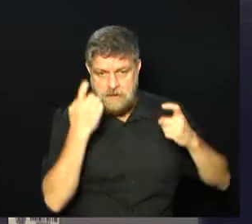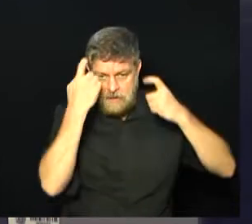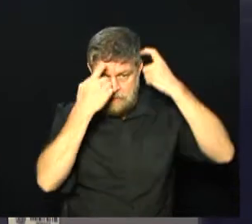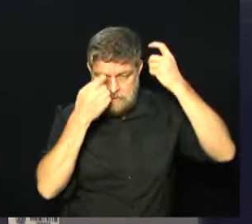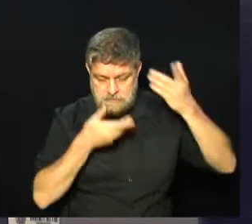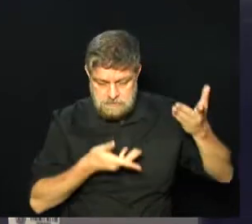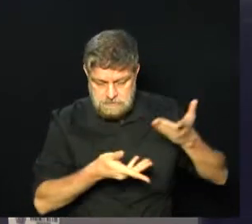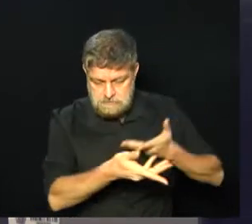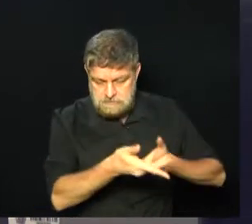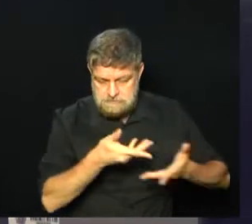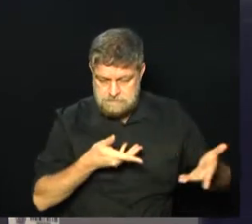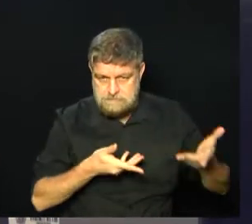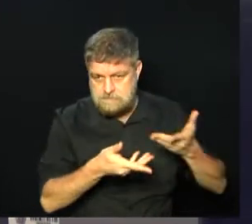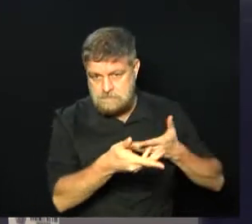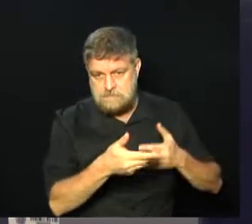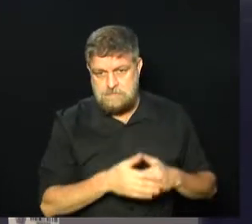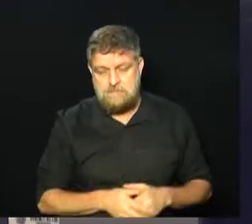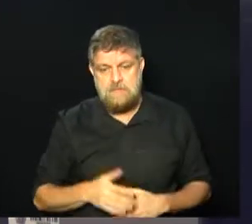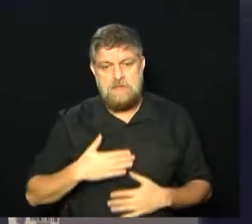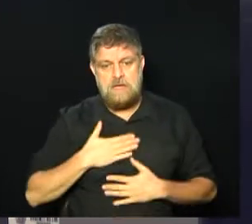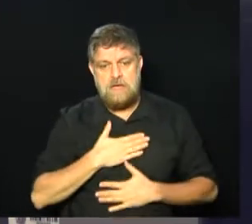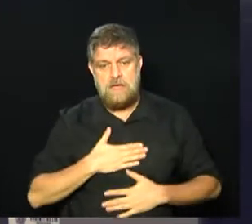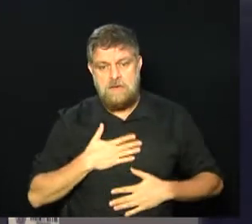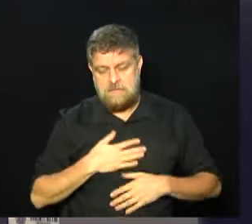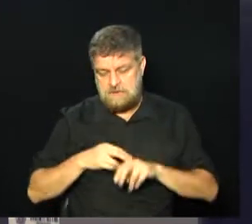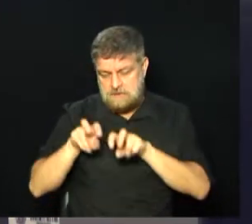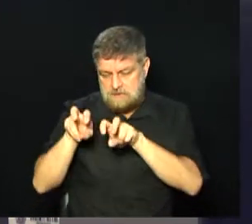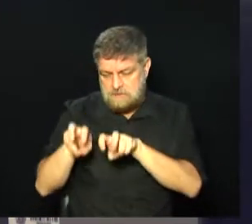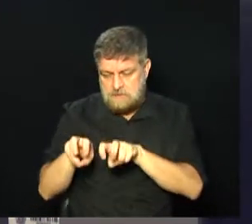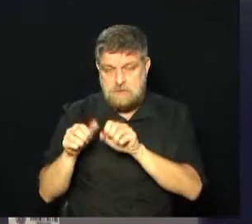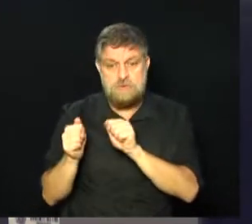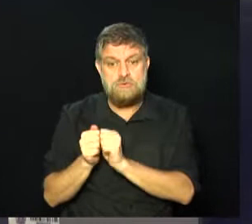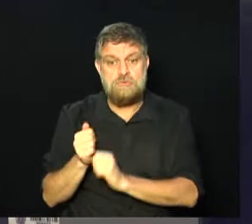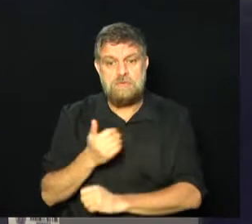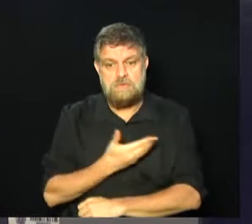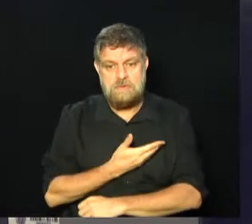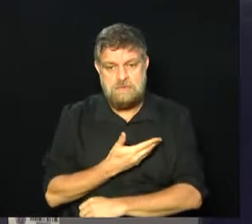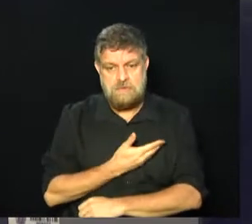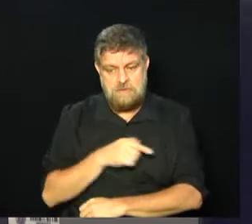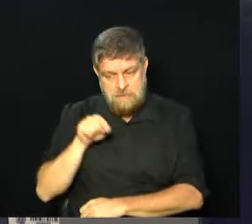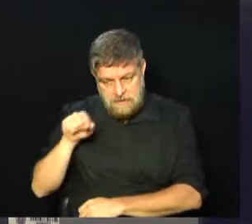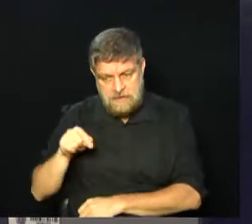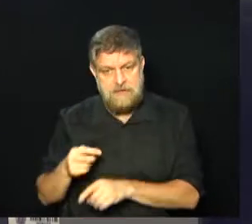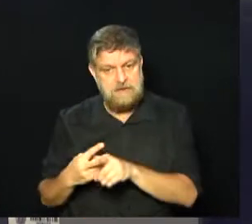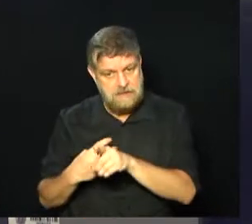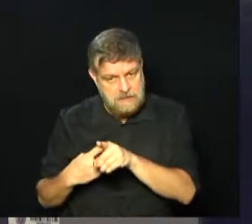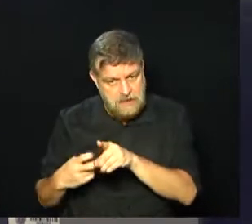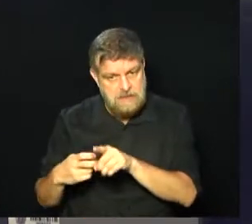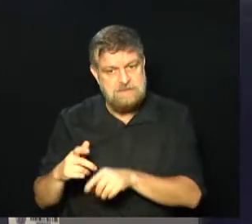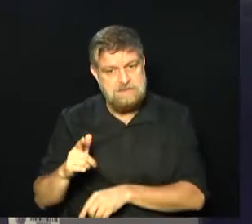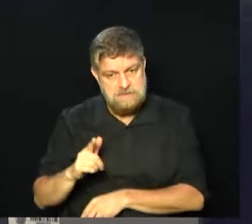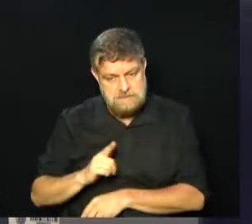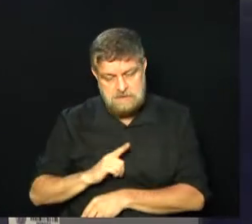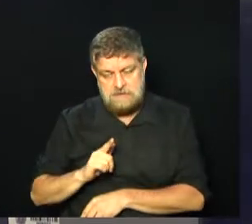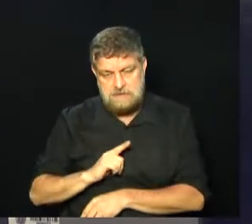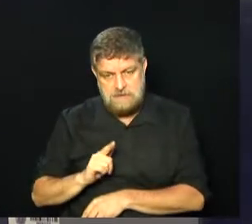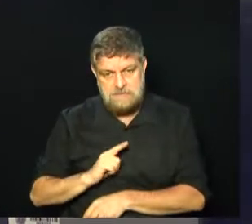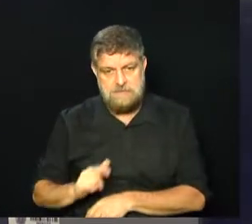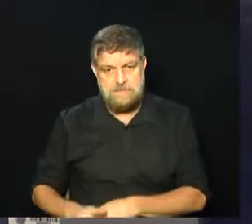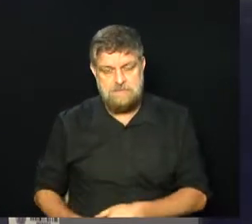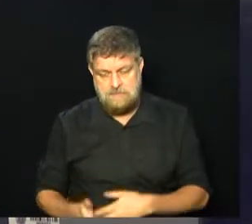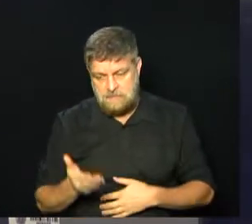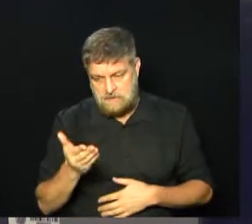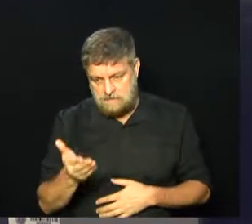dia a dia, e é um prazer estar aqui do seu lado. Marilena, muito obrigado, que a gente, além do rosa e amor, fique um